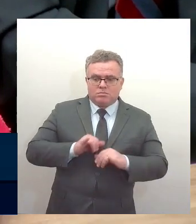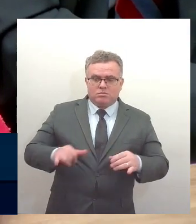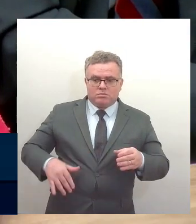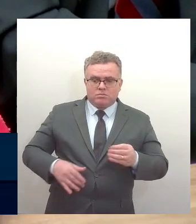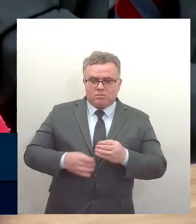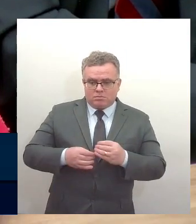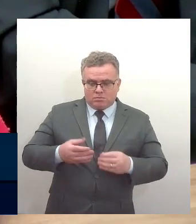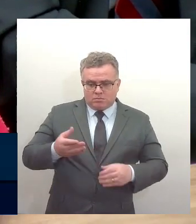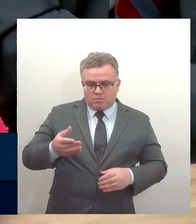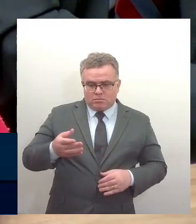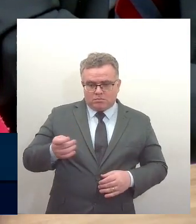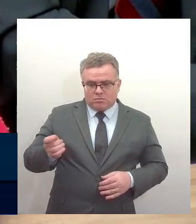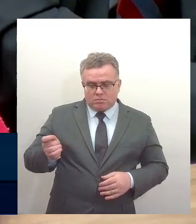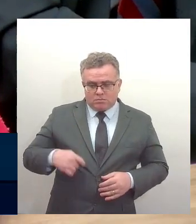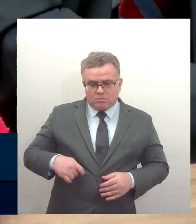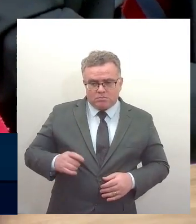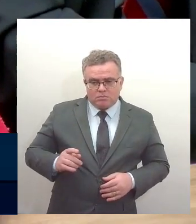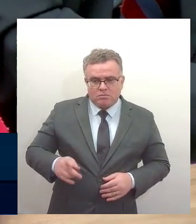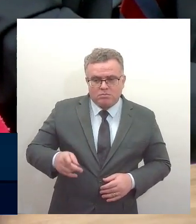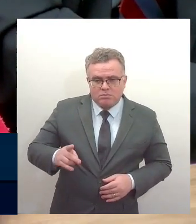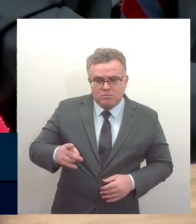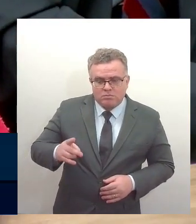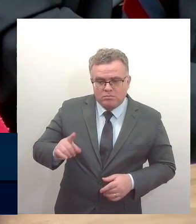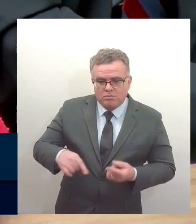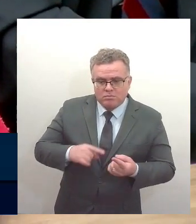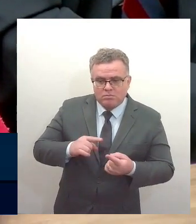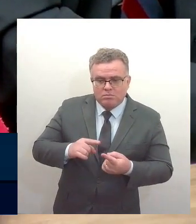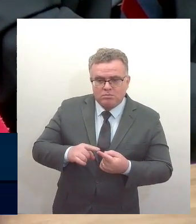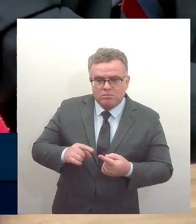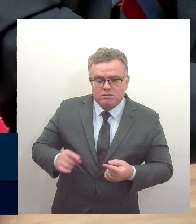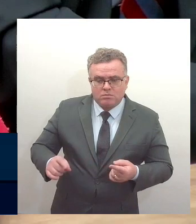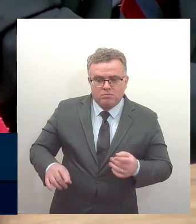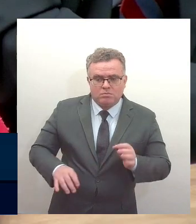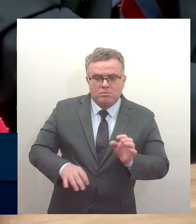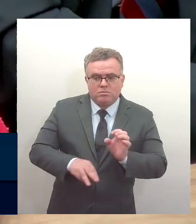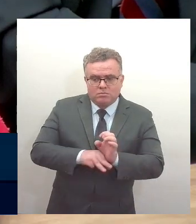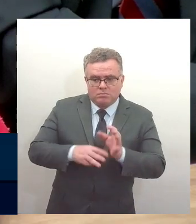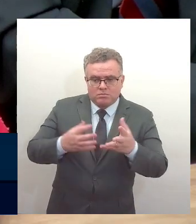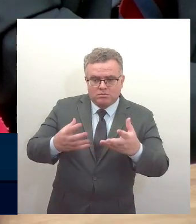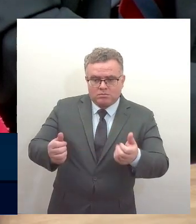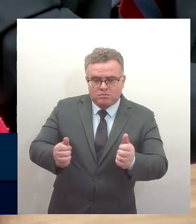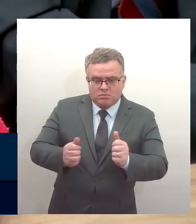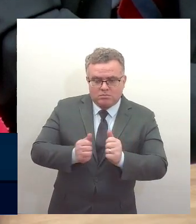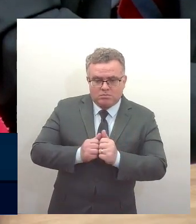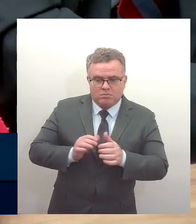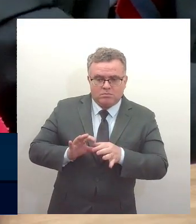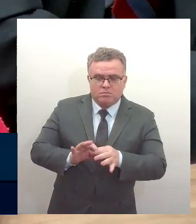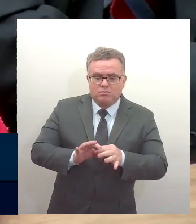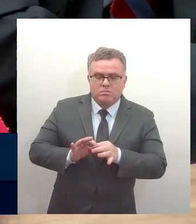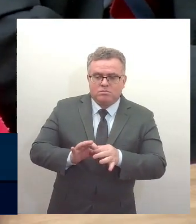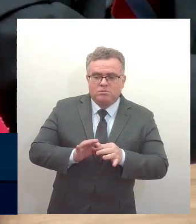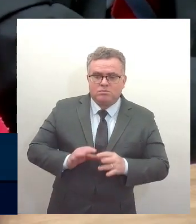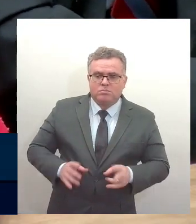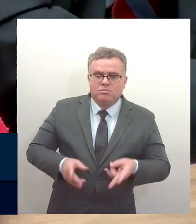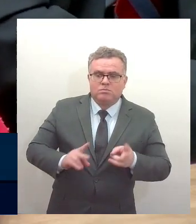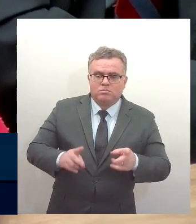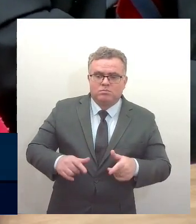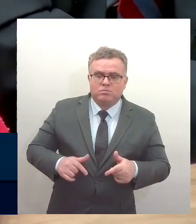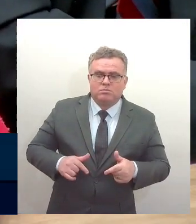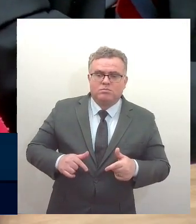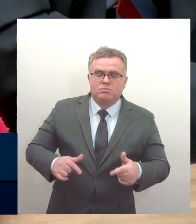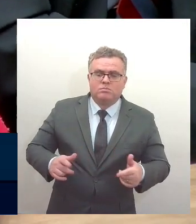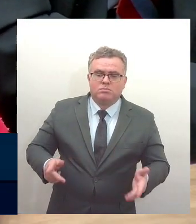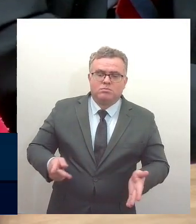destinação de emendas. Vamos sim, vamos nos unir, porque essa causa é realmente muito importante e está muito crescente,